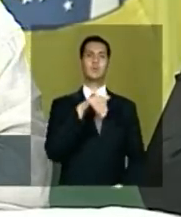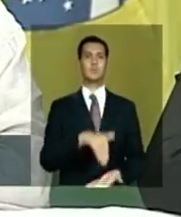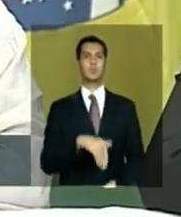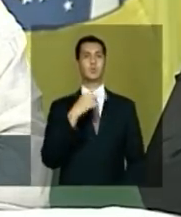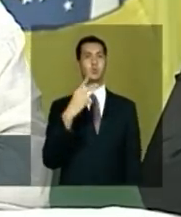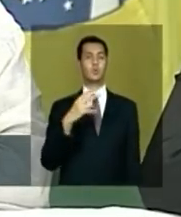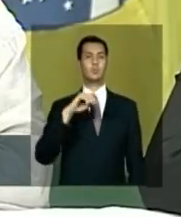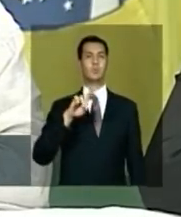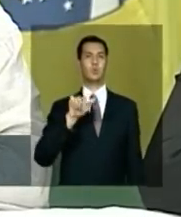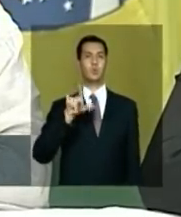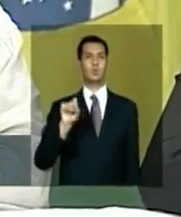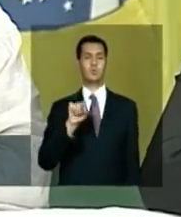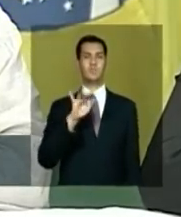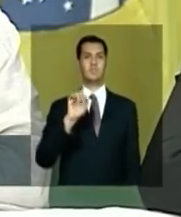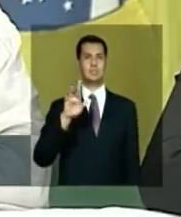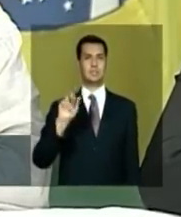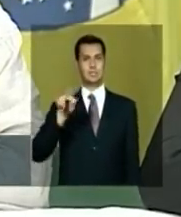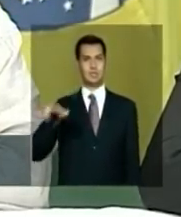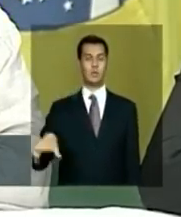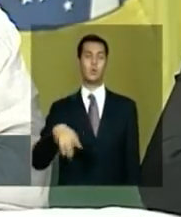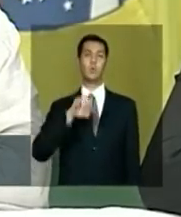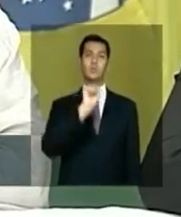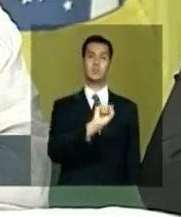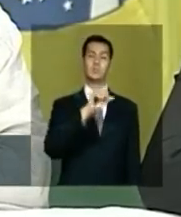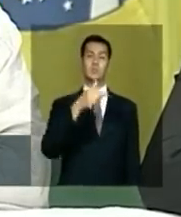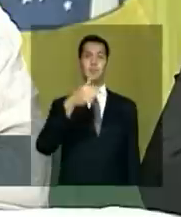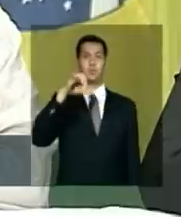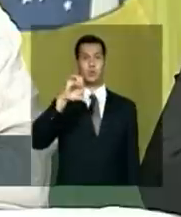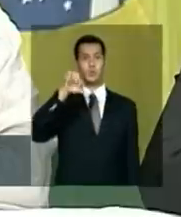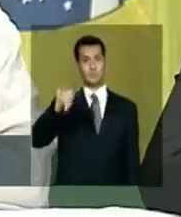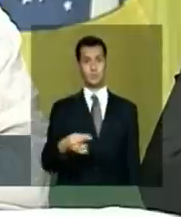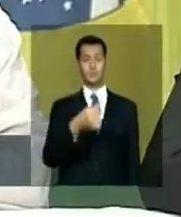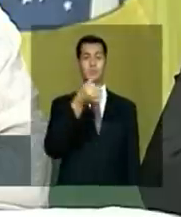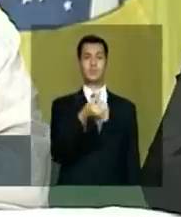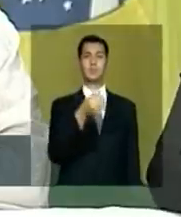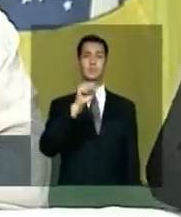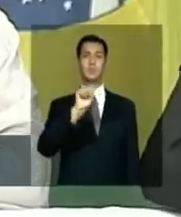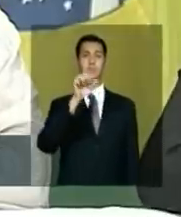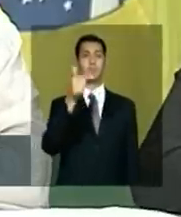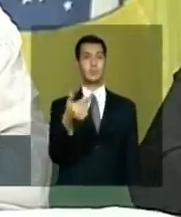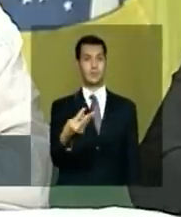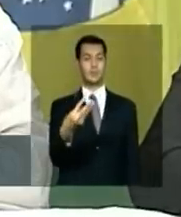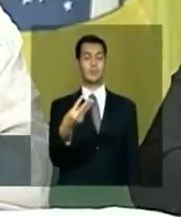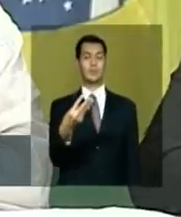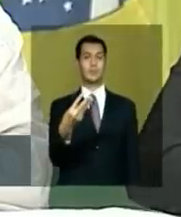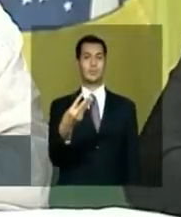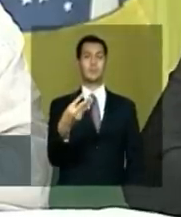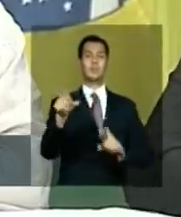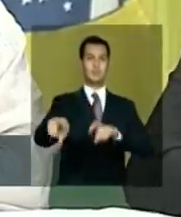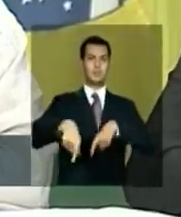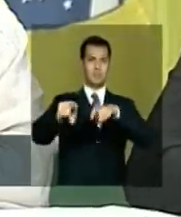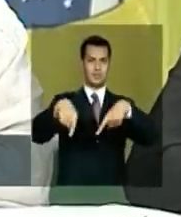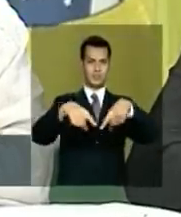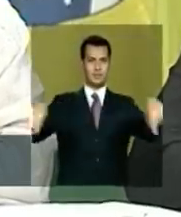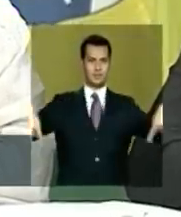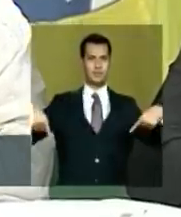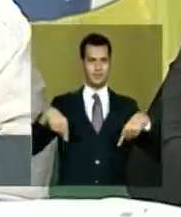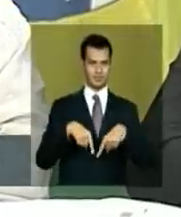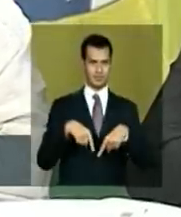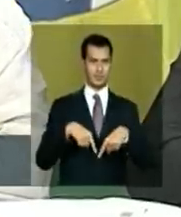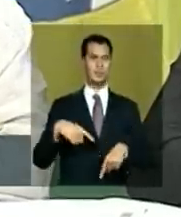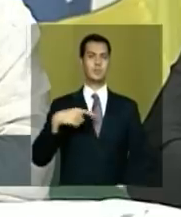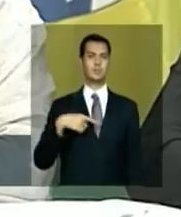temos 879 683 Imóveis rurais que compreendem